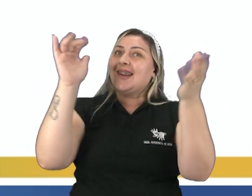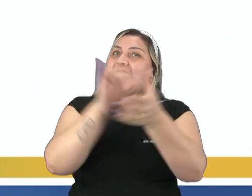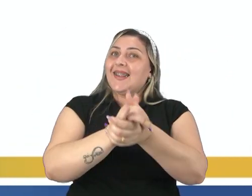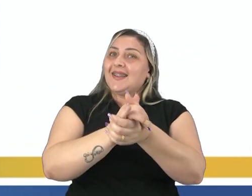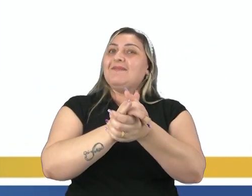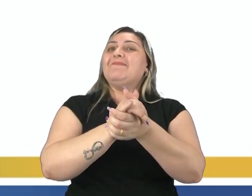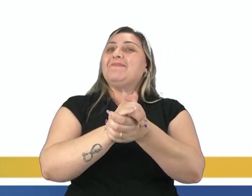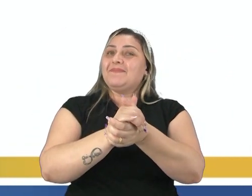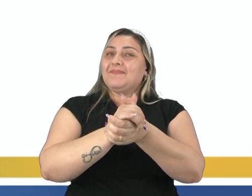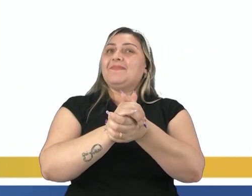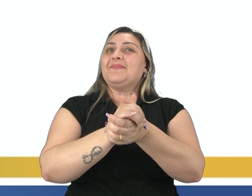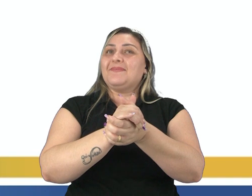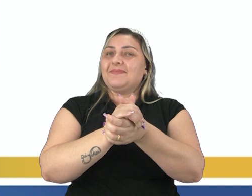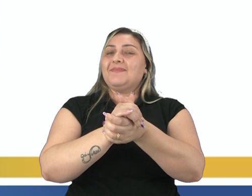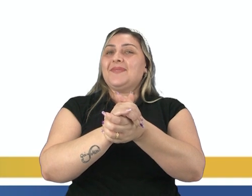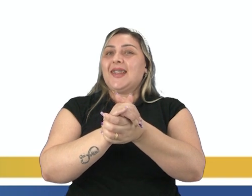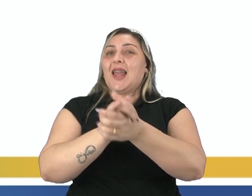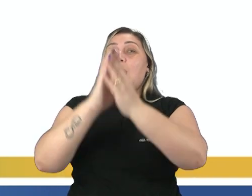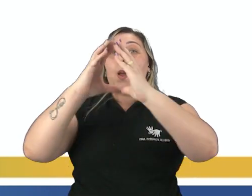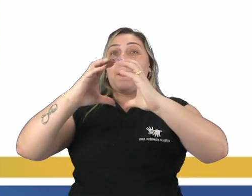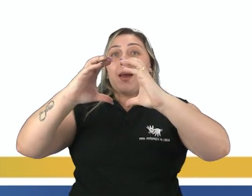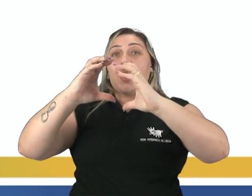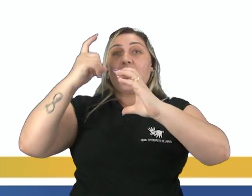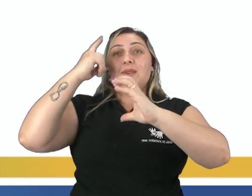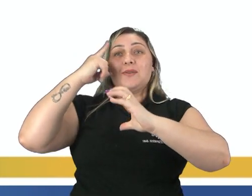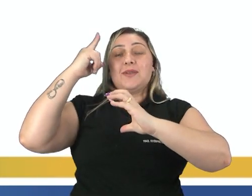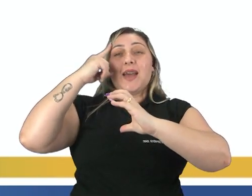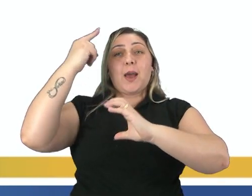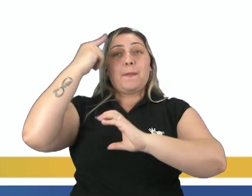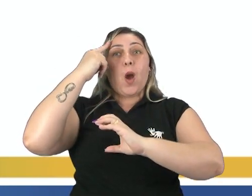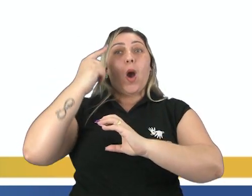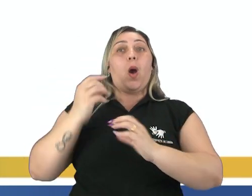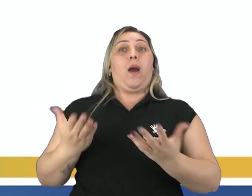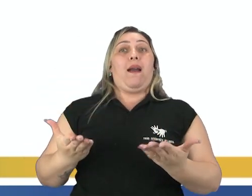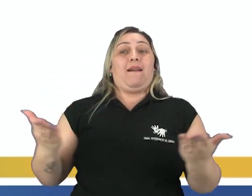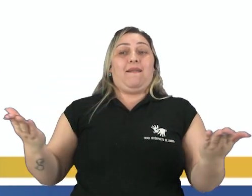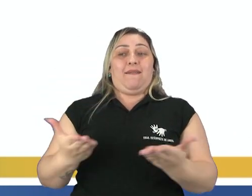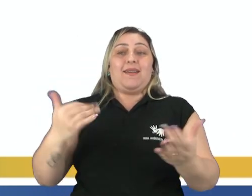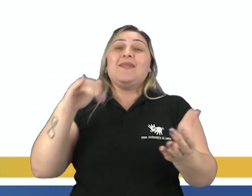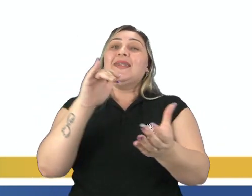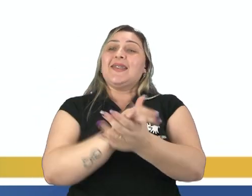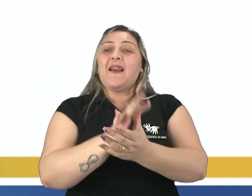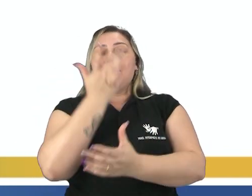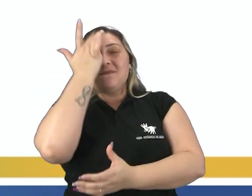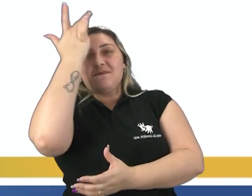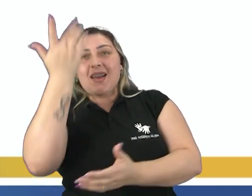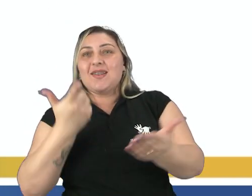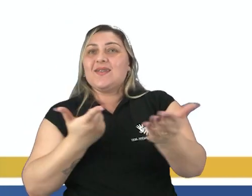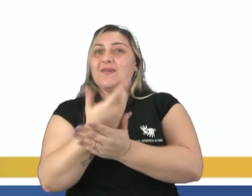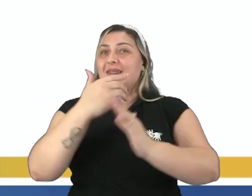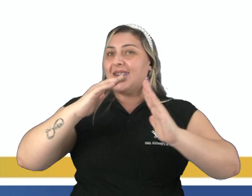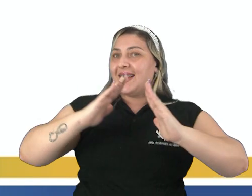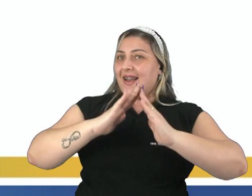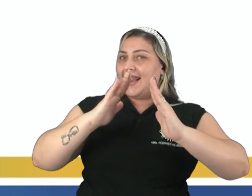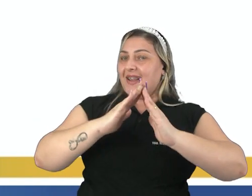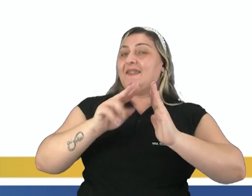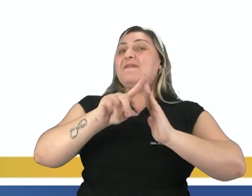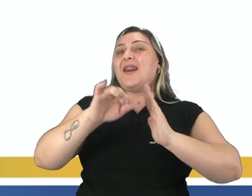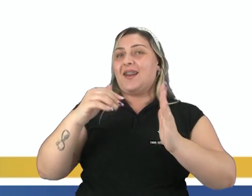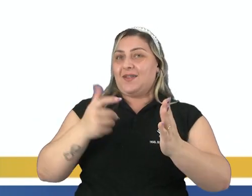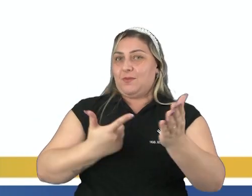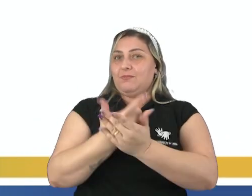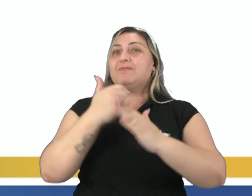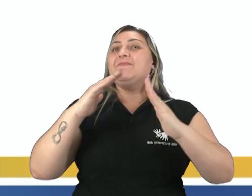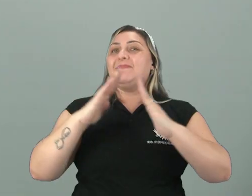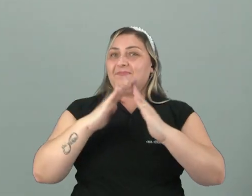E aí nós temos um balão de pensamento, em que ela imagina logo, opa, se ficou fácil de comprar casa, então ele vai comprar